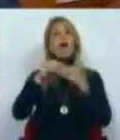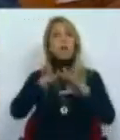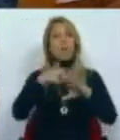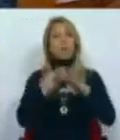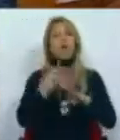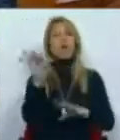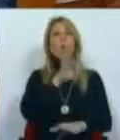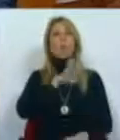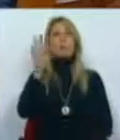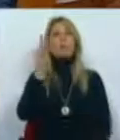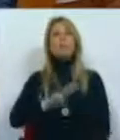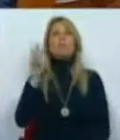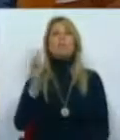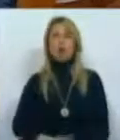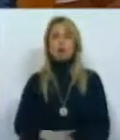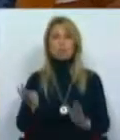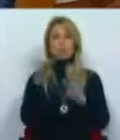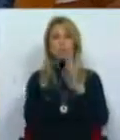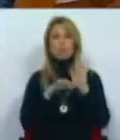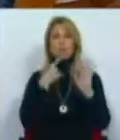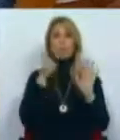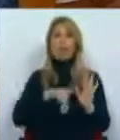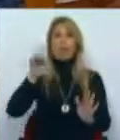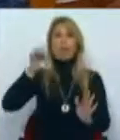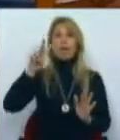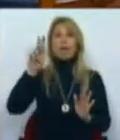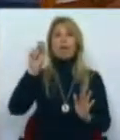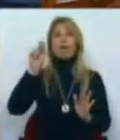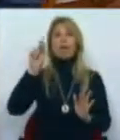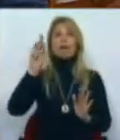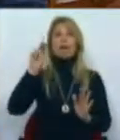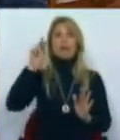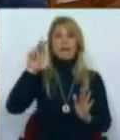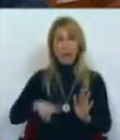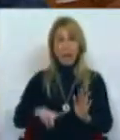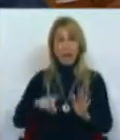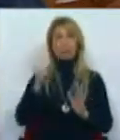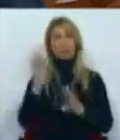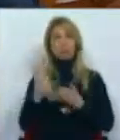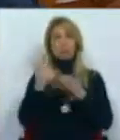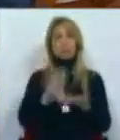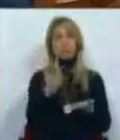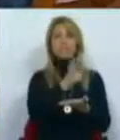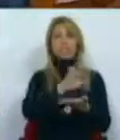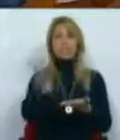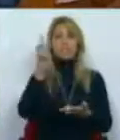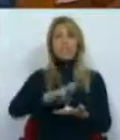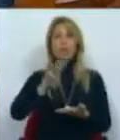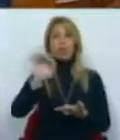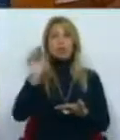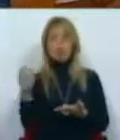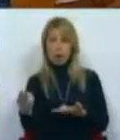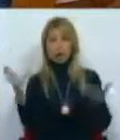milhões. Reprogramação do CREN, injetando 600 milhões de euros para a economia e o